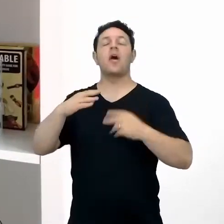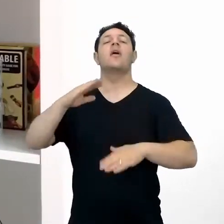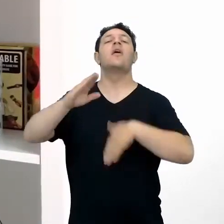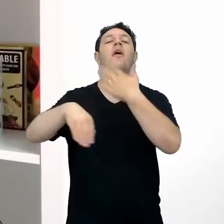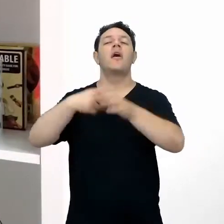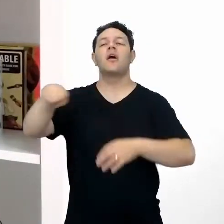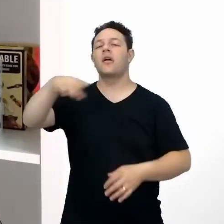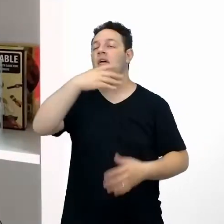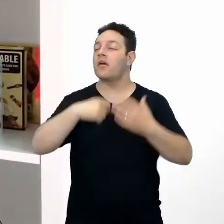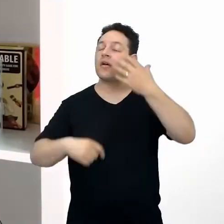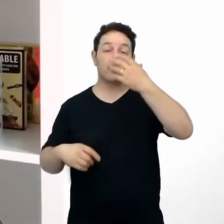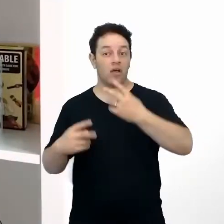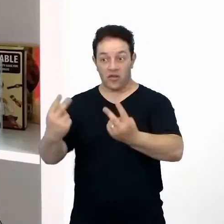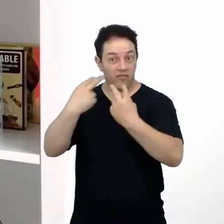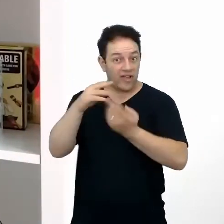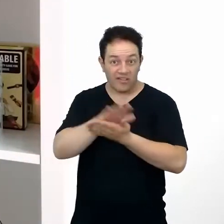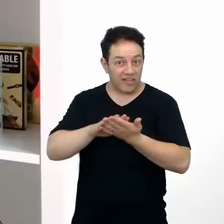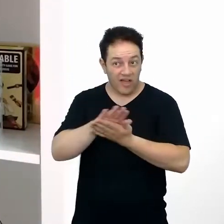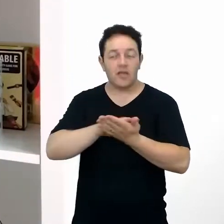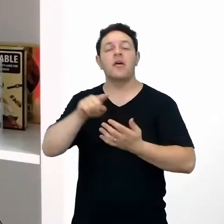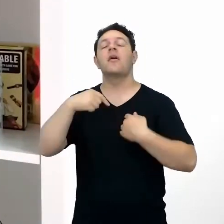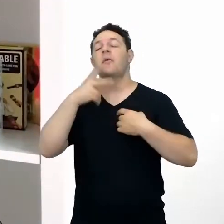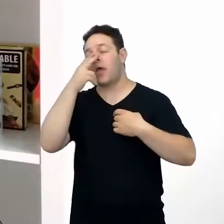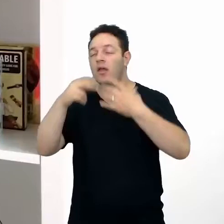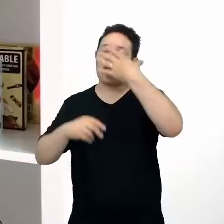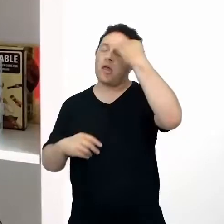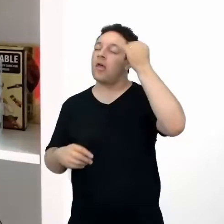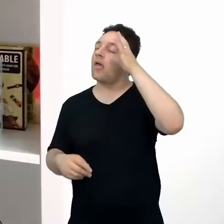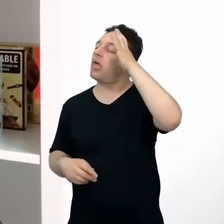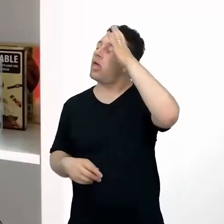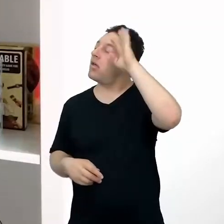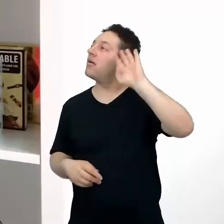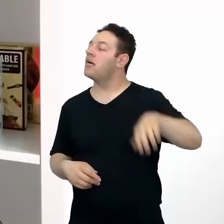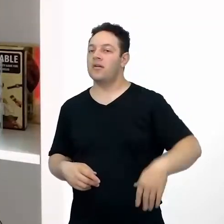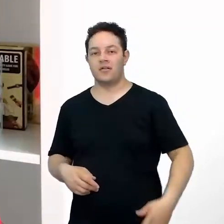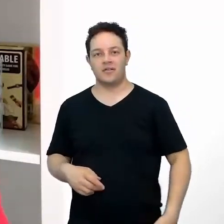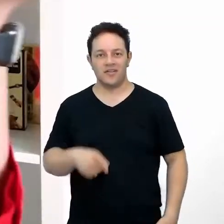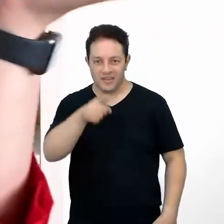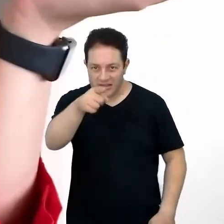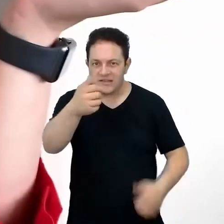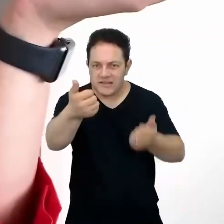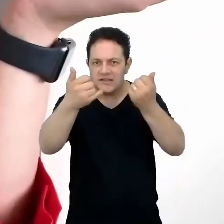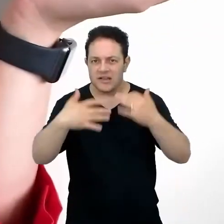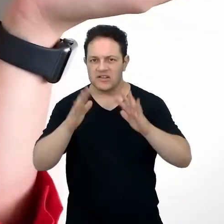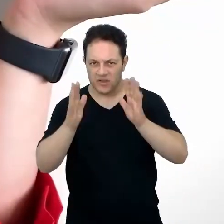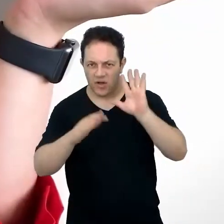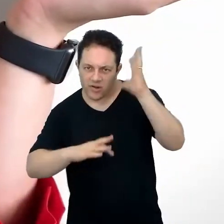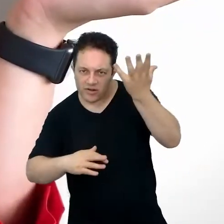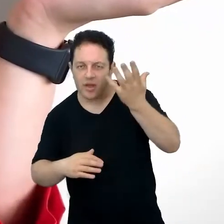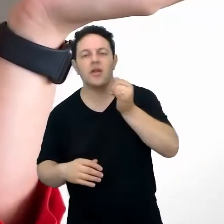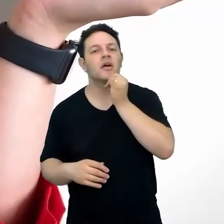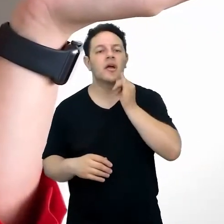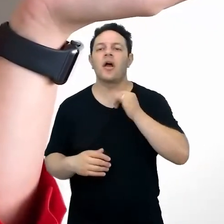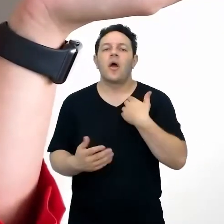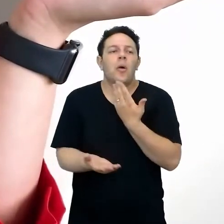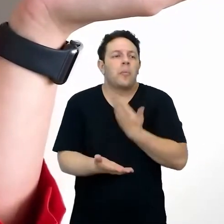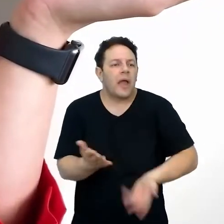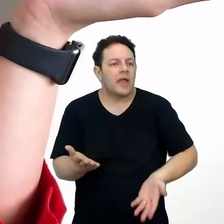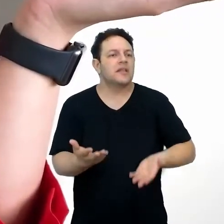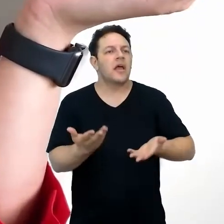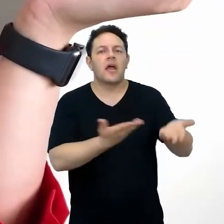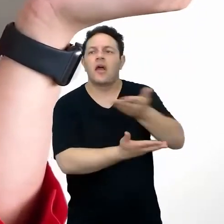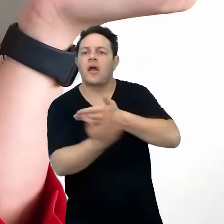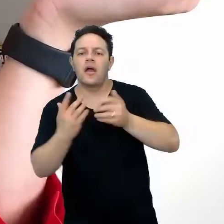e você vai me contar aqui embaixo, vai escrever para mim se isso já aconteceu com você. Você já perdeu oportunidades para o Garganta de Ouro,